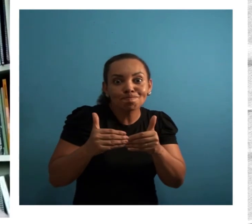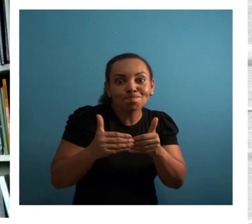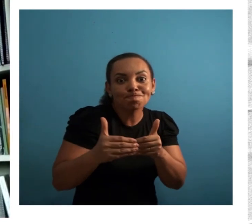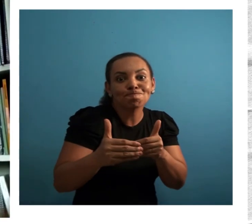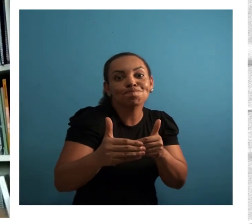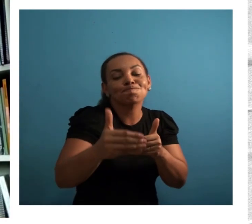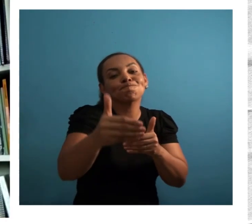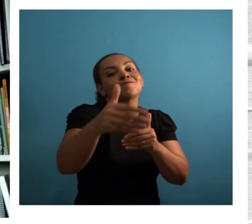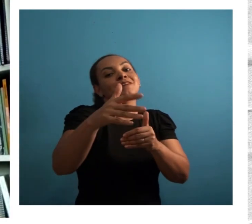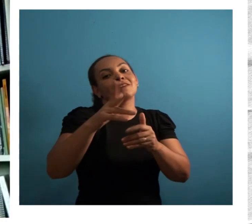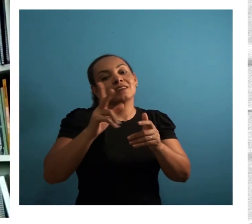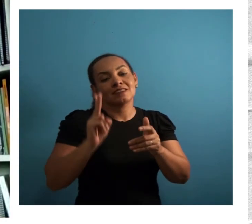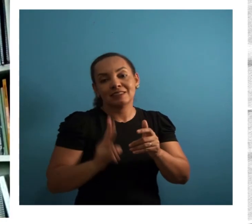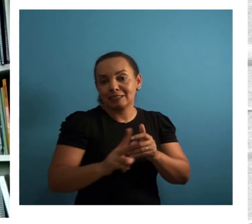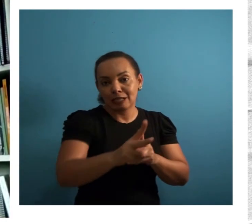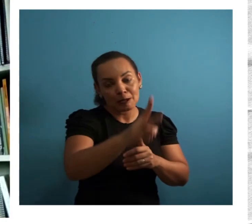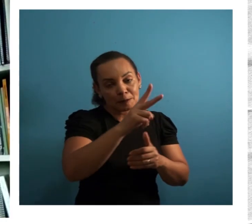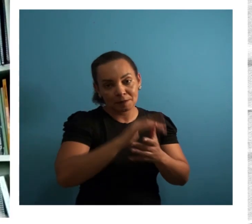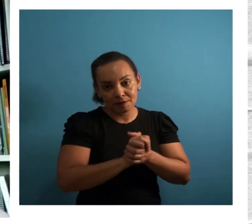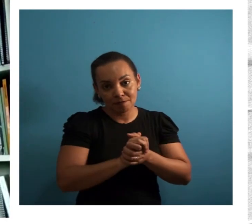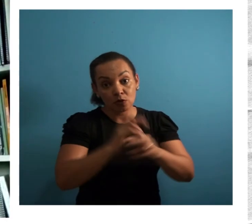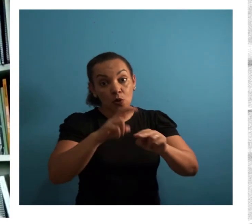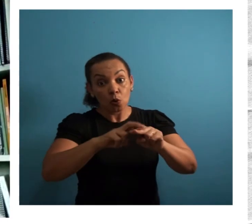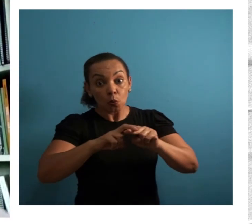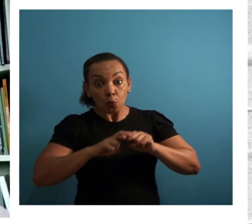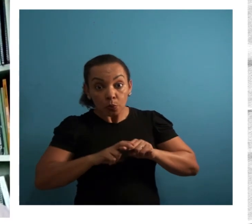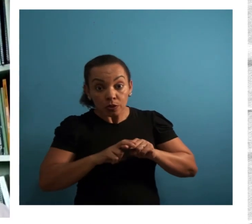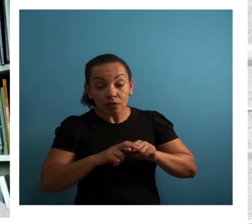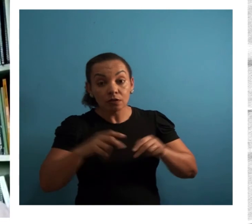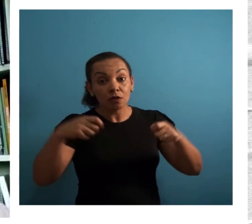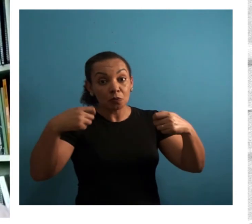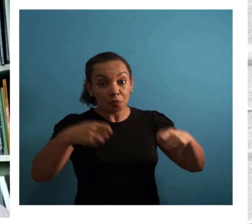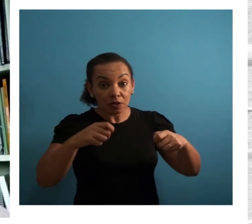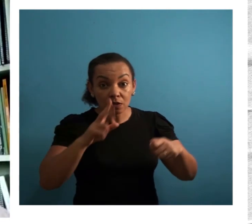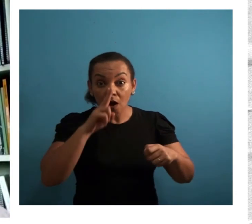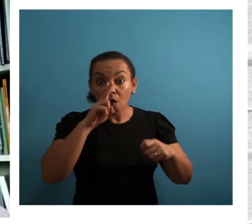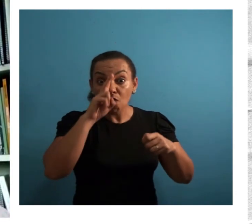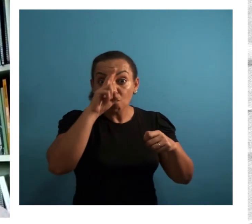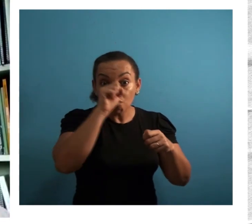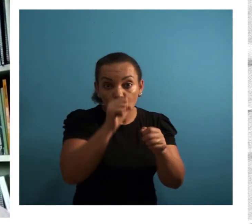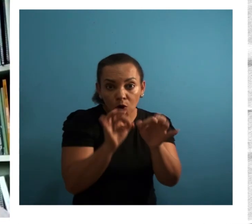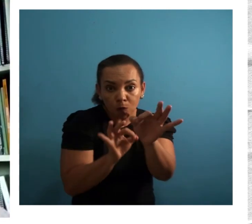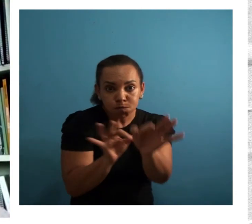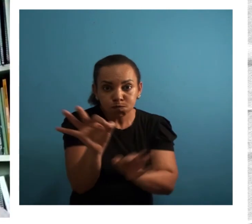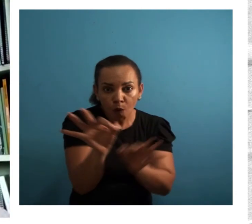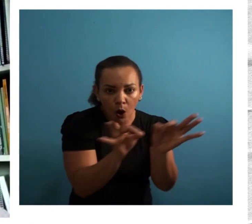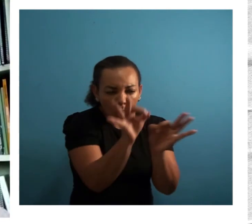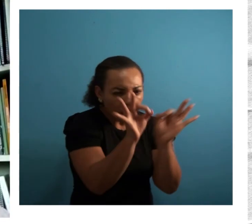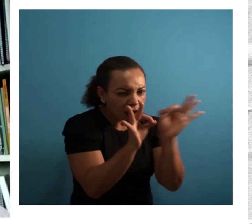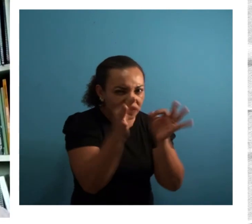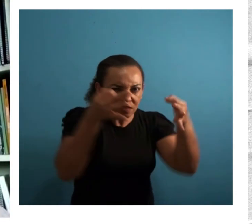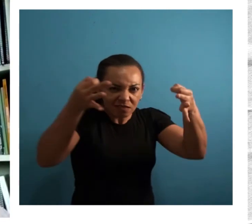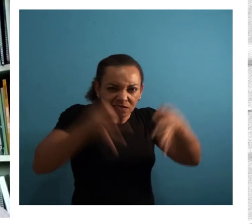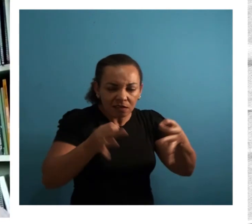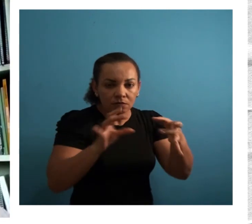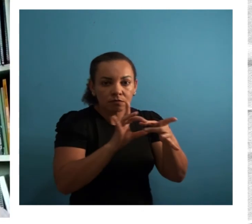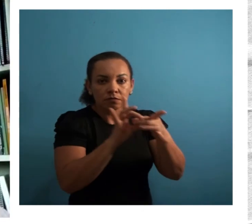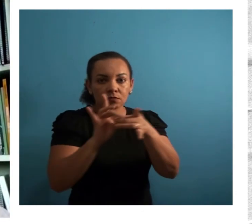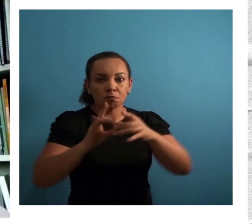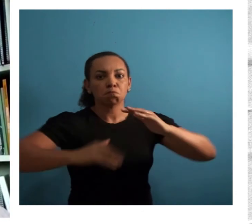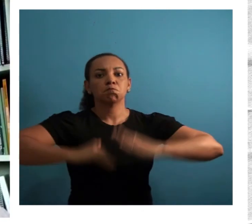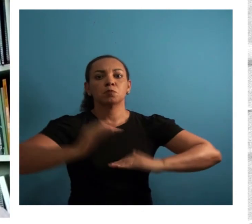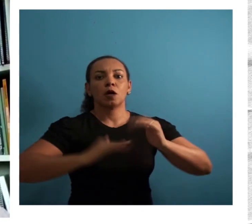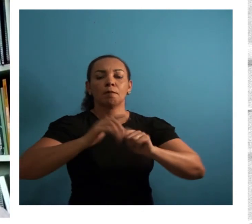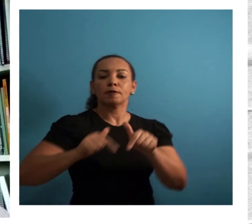e por isso somente forças bem organizadas capazes de conduzir esse processo podem